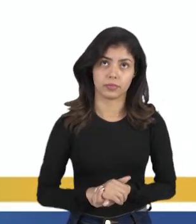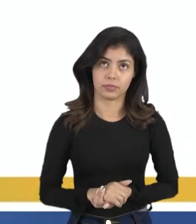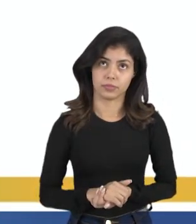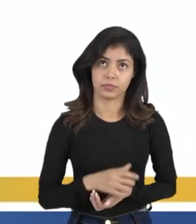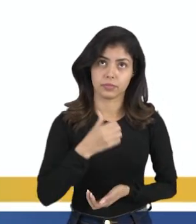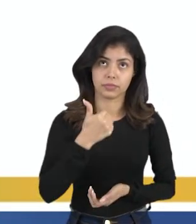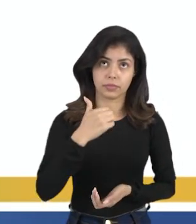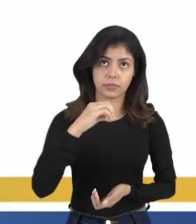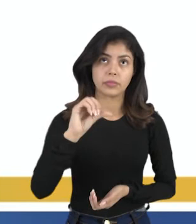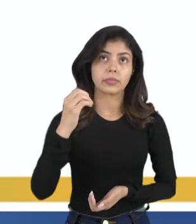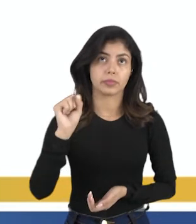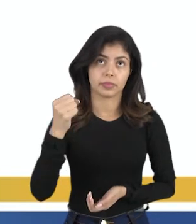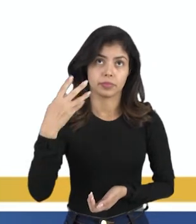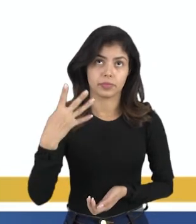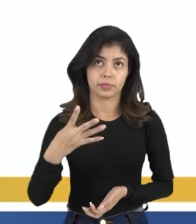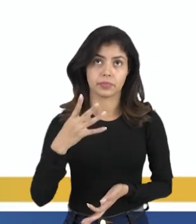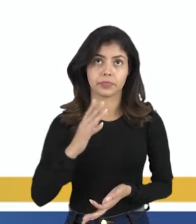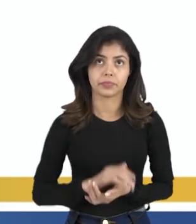de